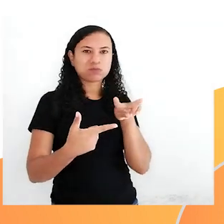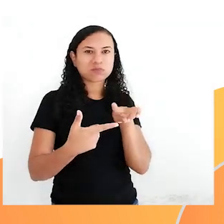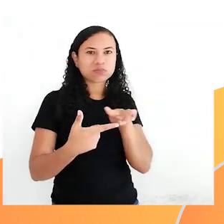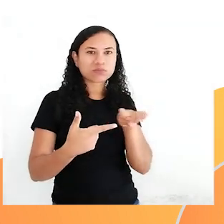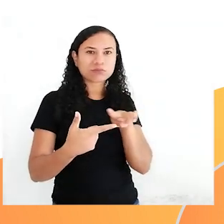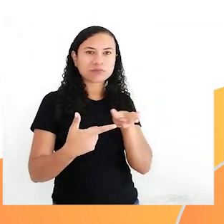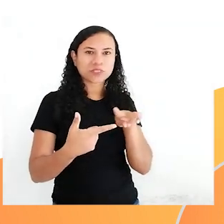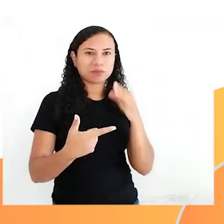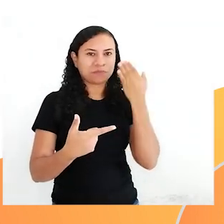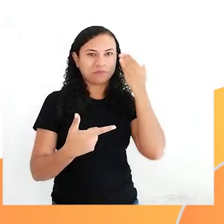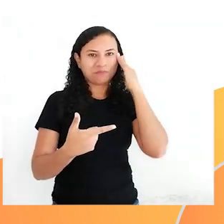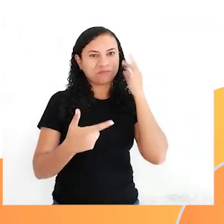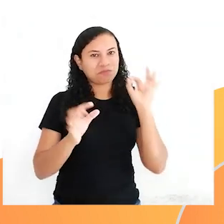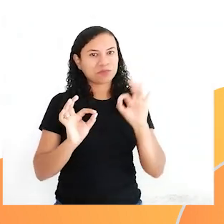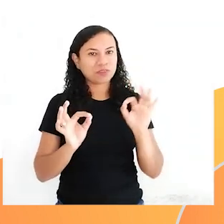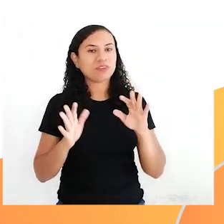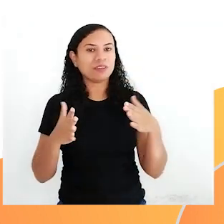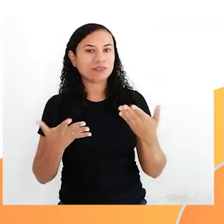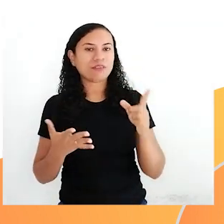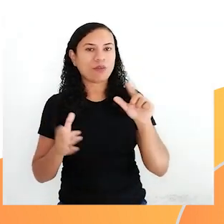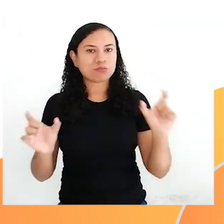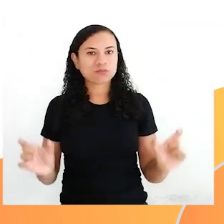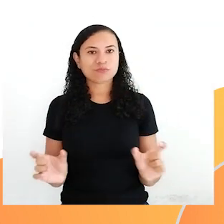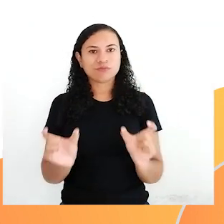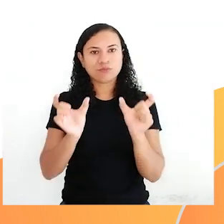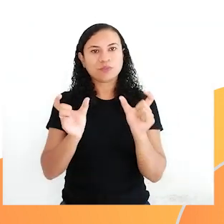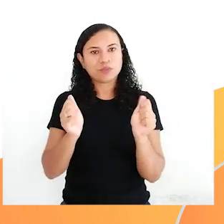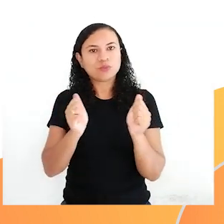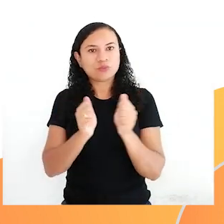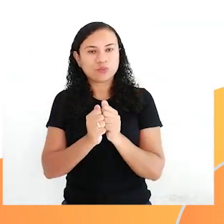e sufixo ao mesmo tempo.